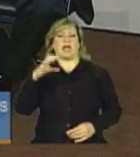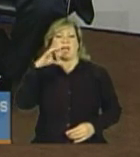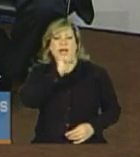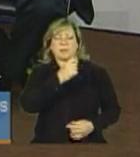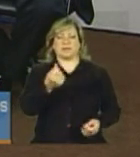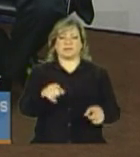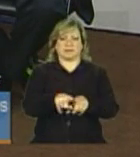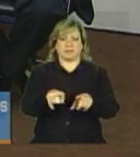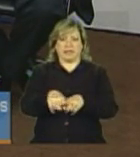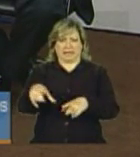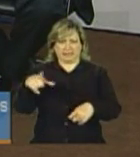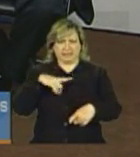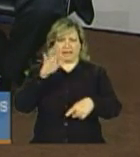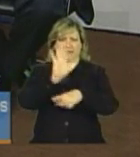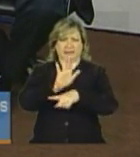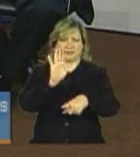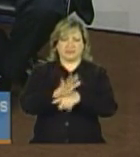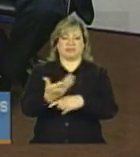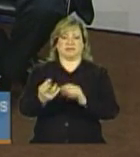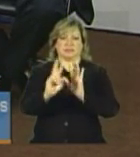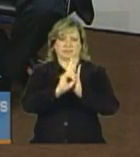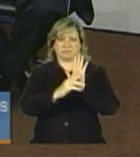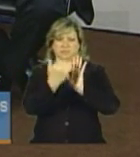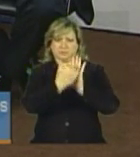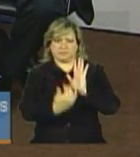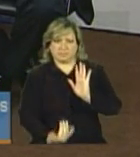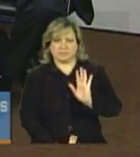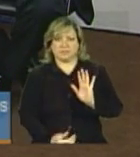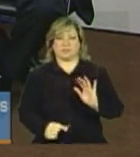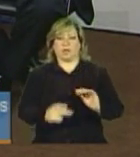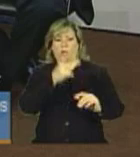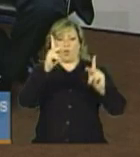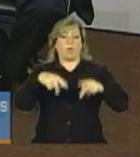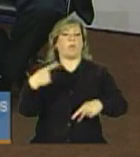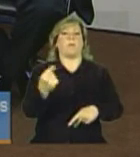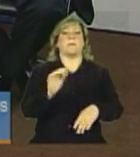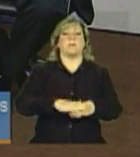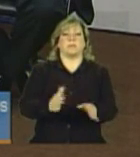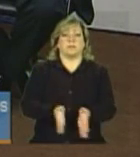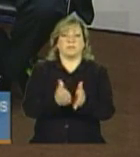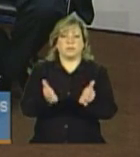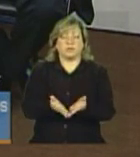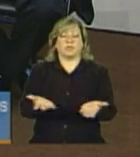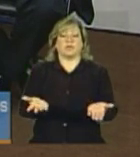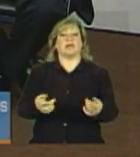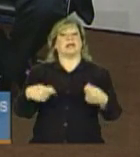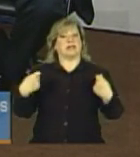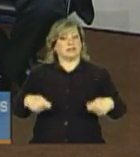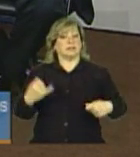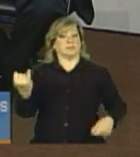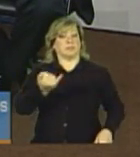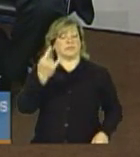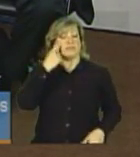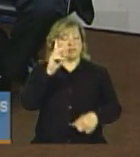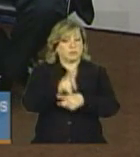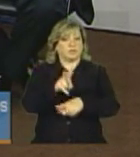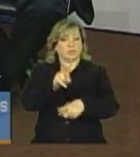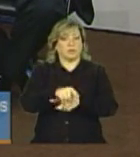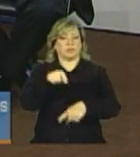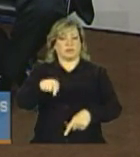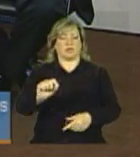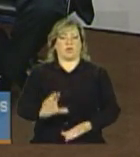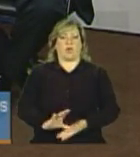rápida aí, tá atendendo aos critérios de definição, né, de público mais vulnerável, de região mais vulnerável. Então é importante ter esse acompanhamento